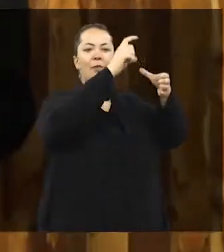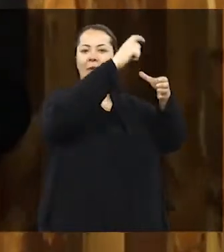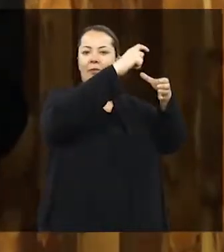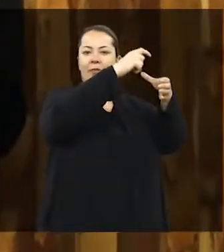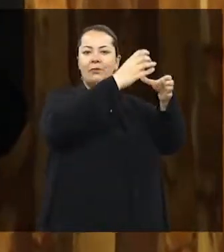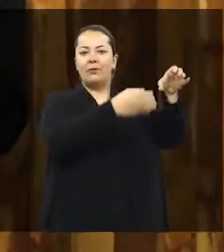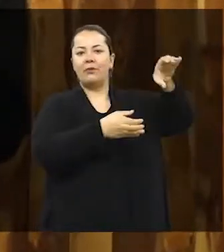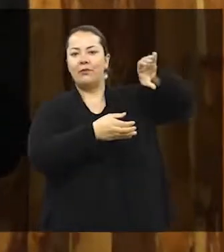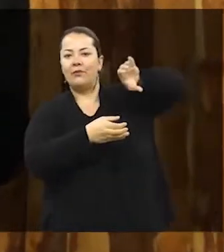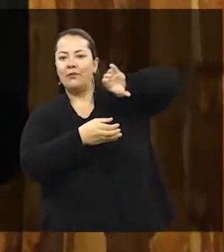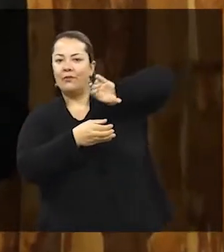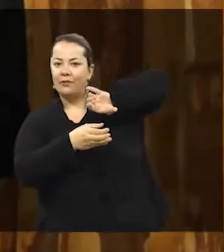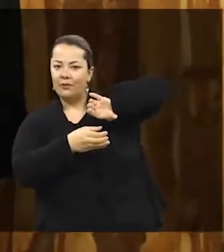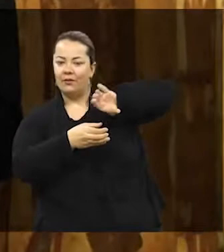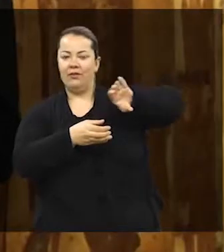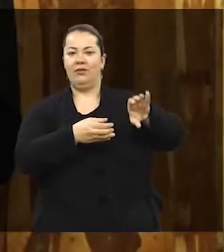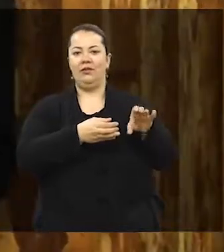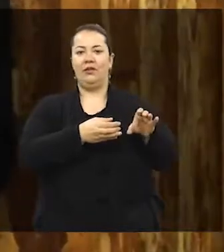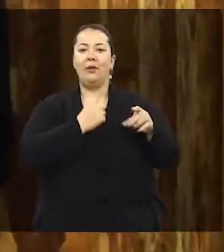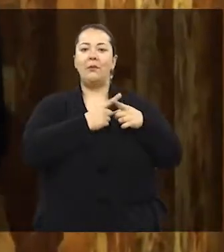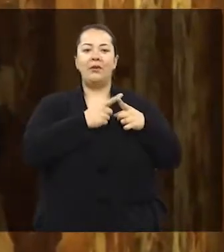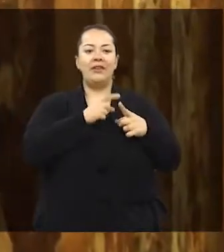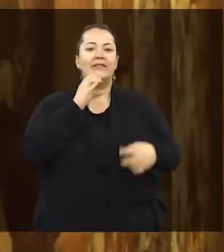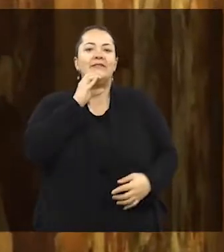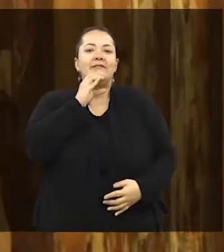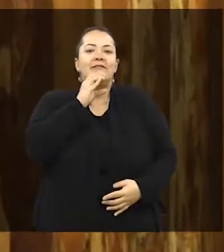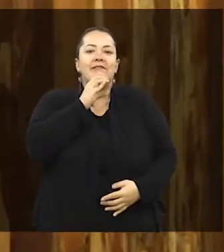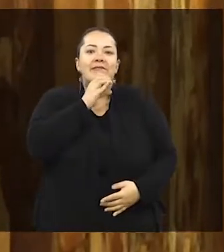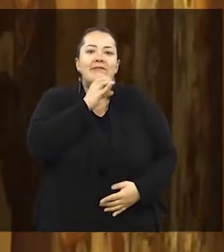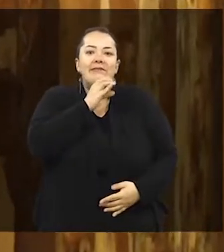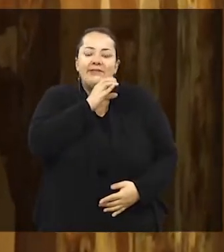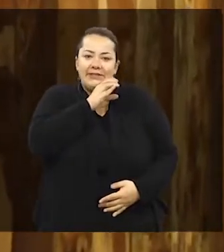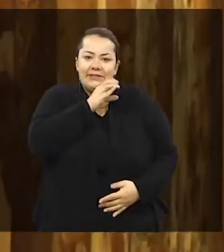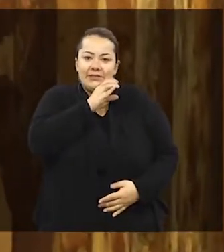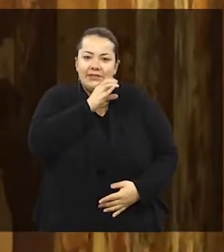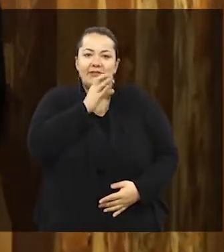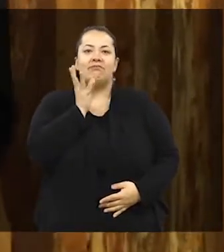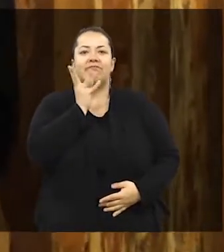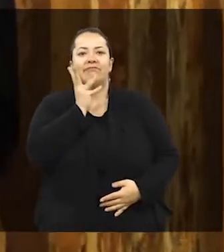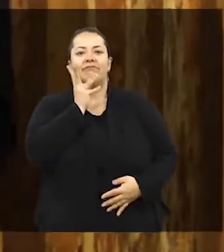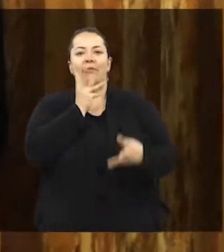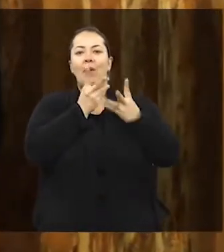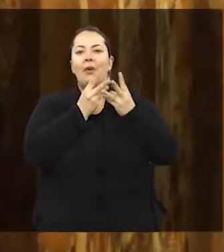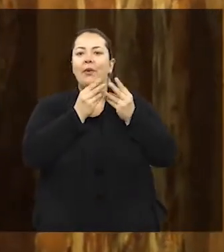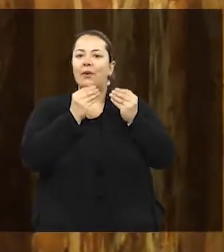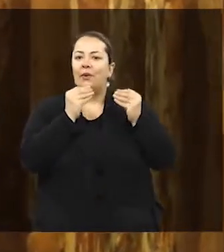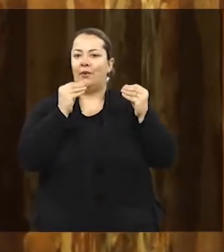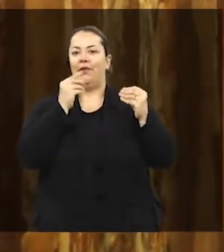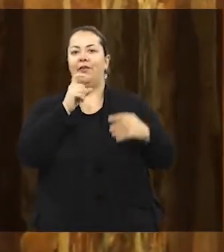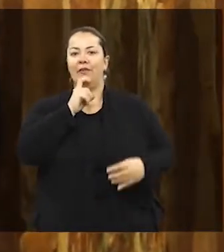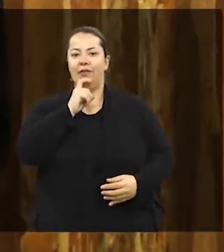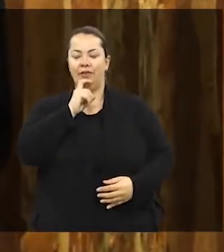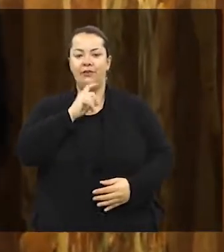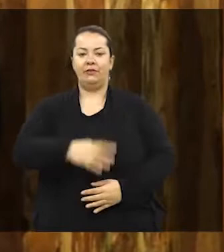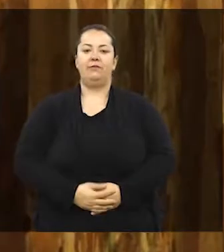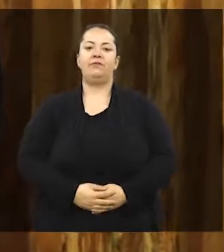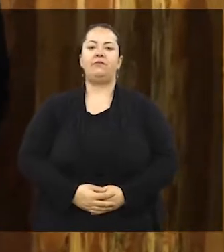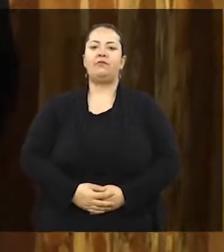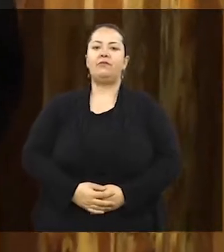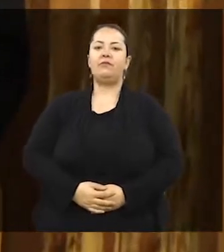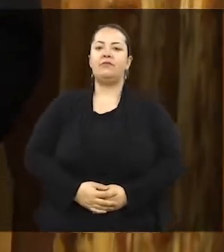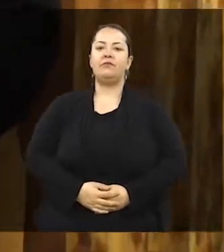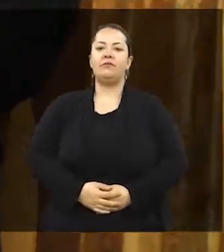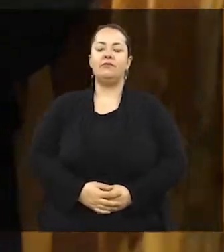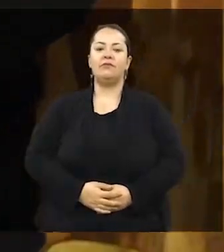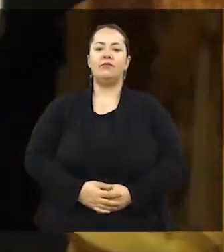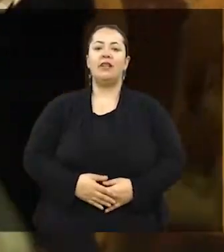ela retém a água quente por mais tempo. A erva, antes dela ficar pronta para o consumo,